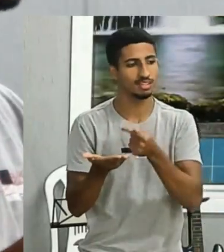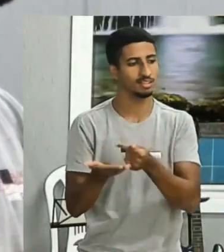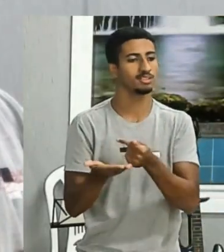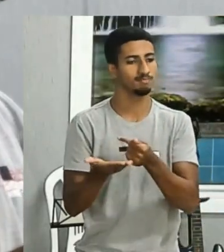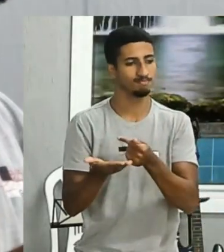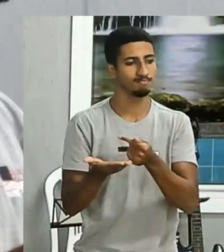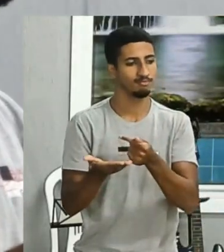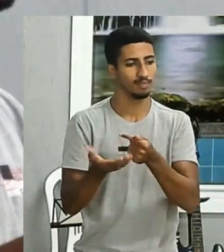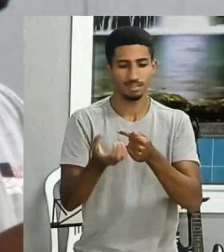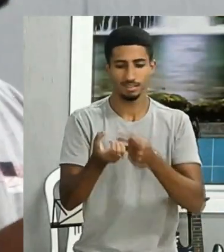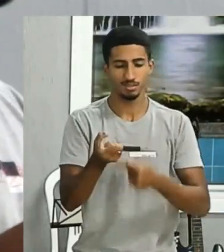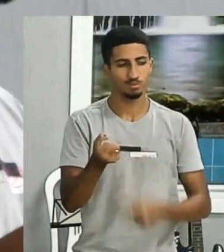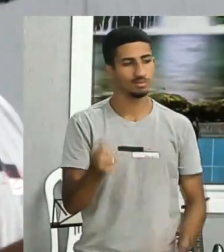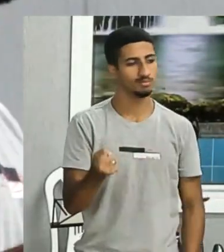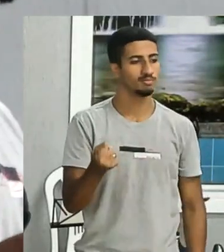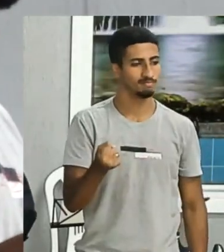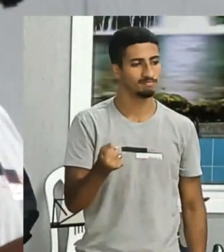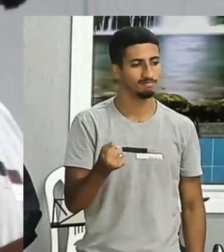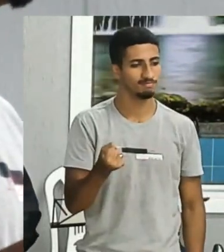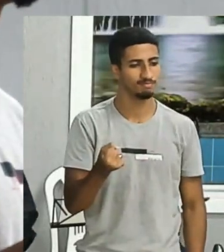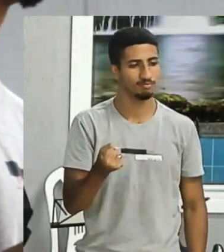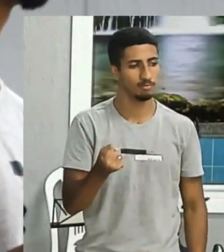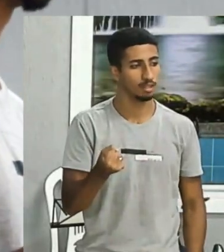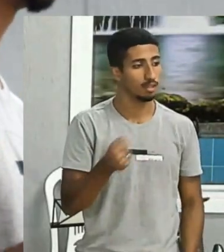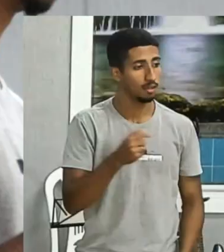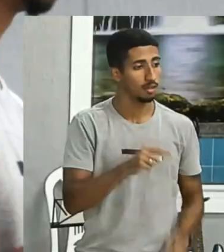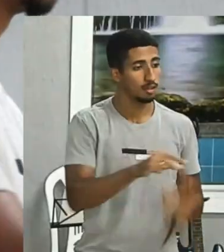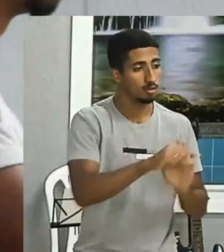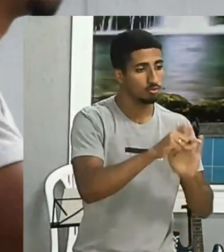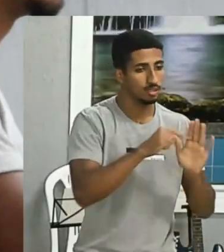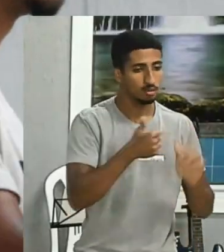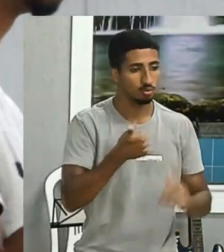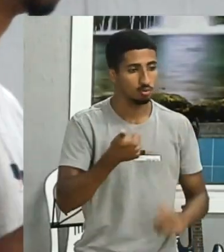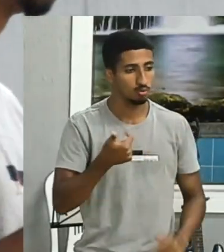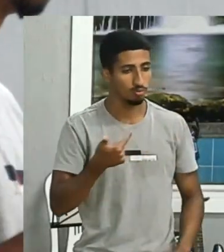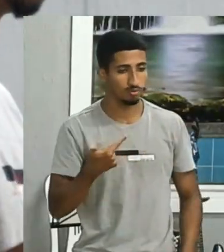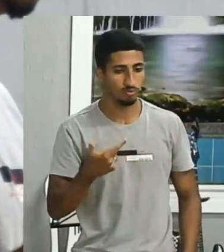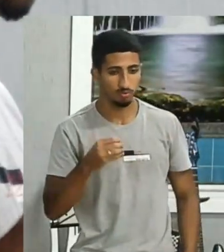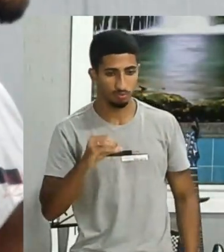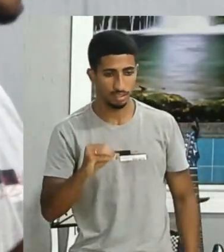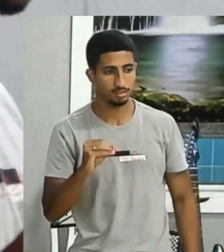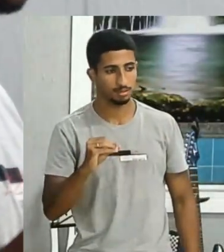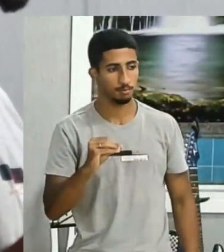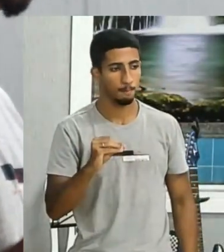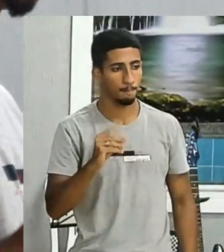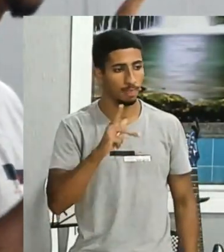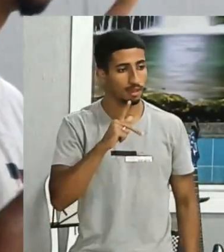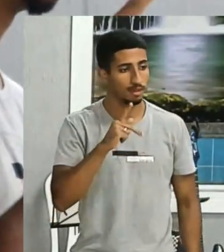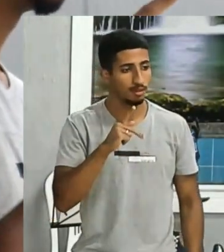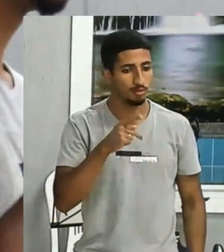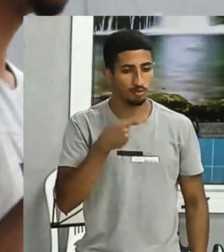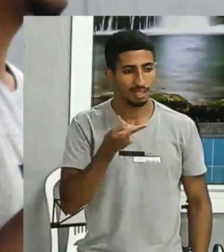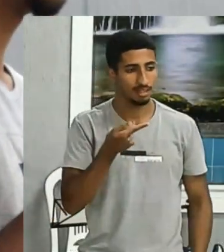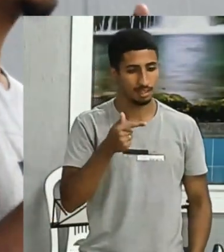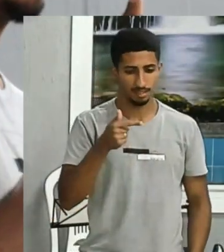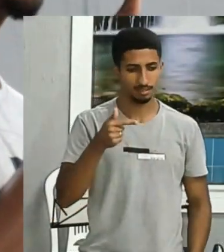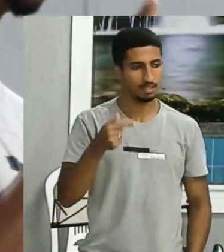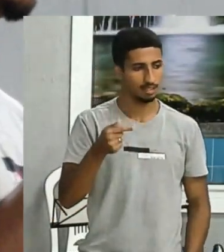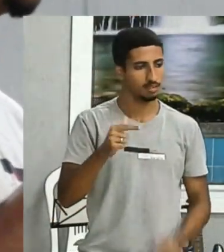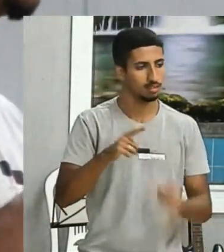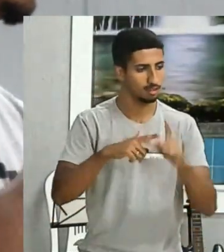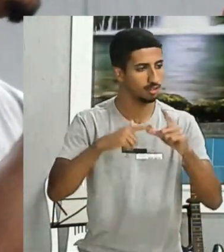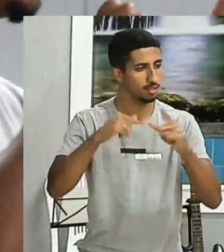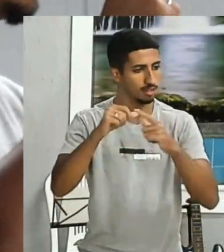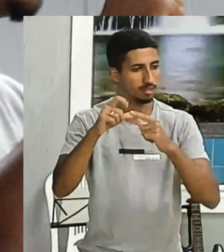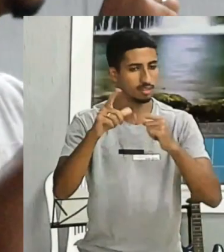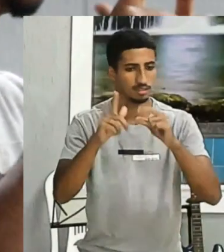No versículo 20, conforme nós vimos, essas 7 estrelas estão